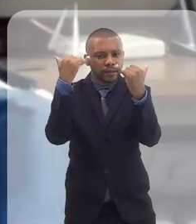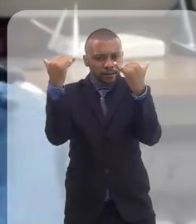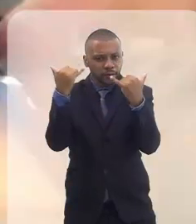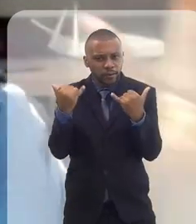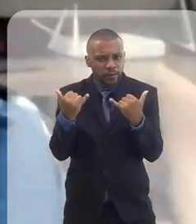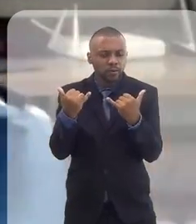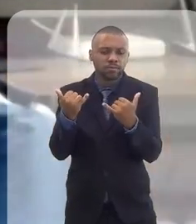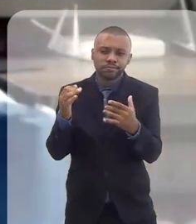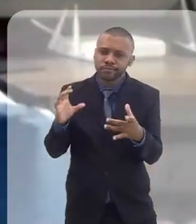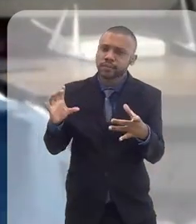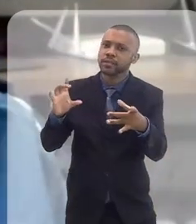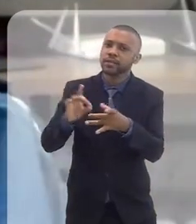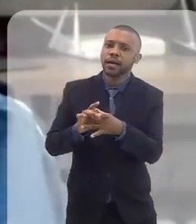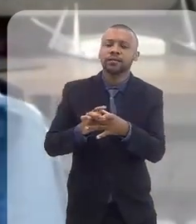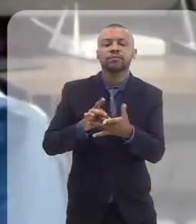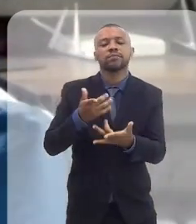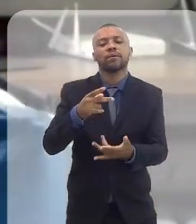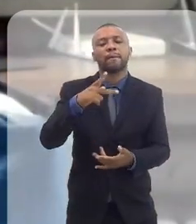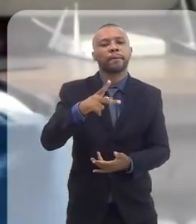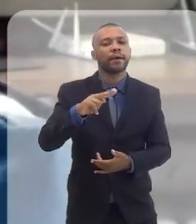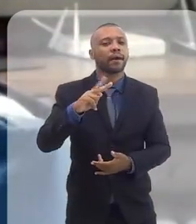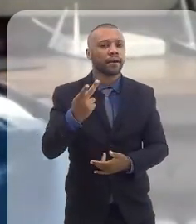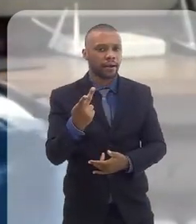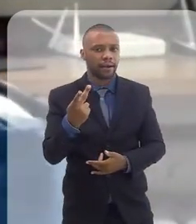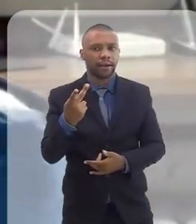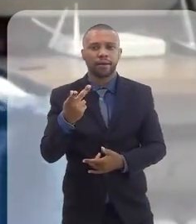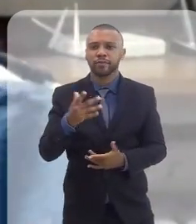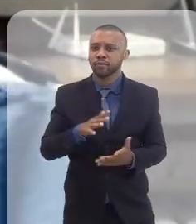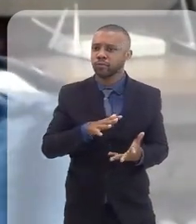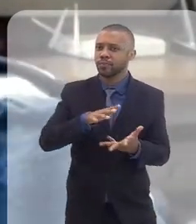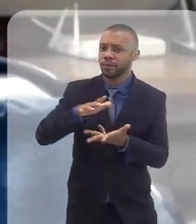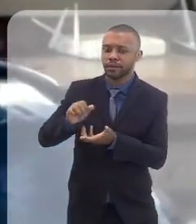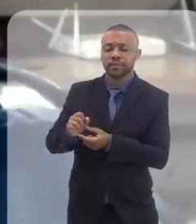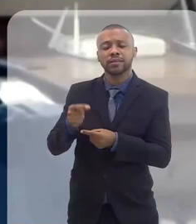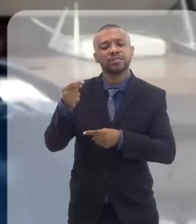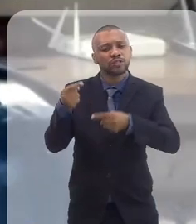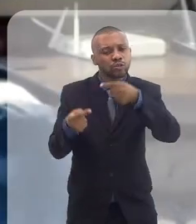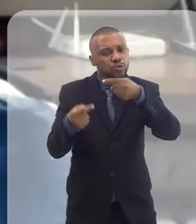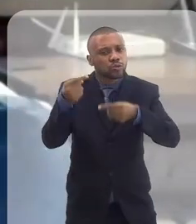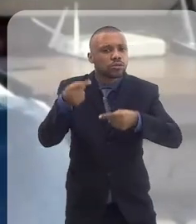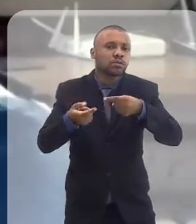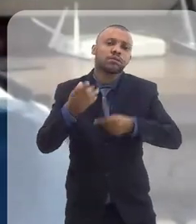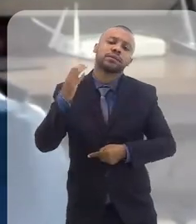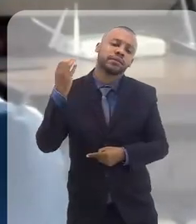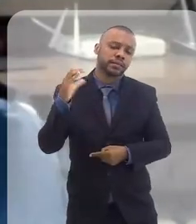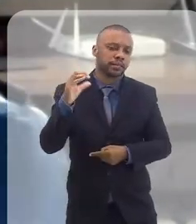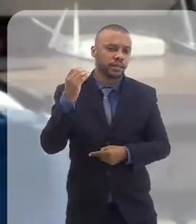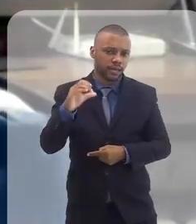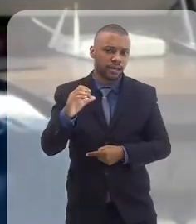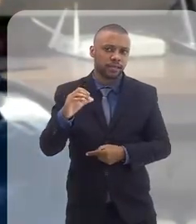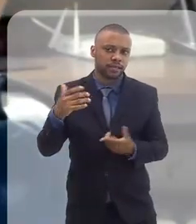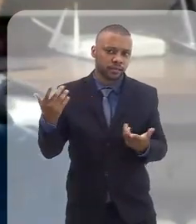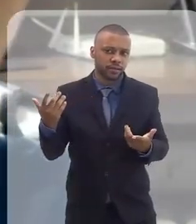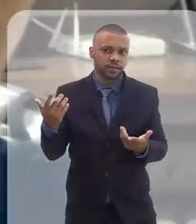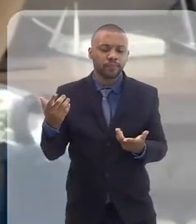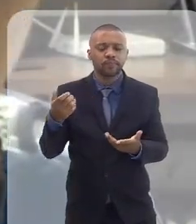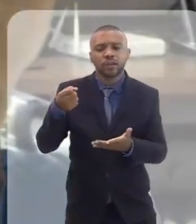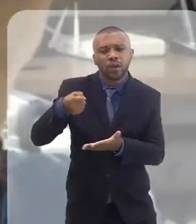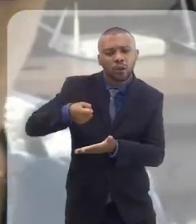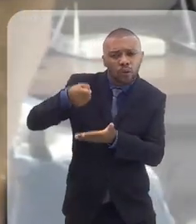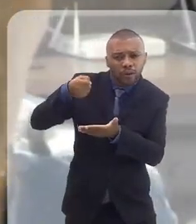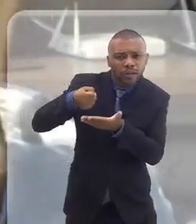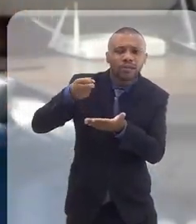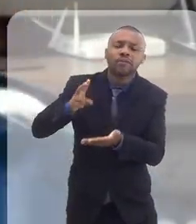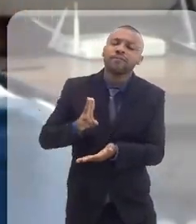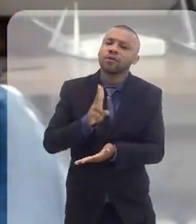colocou nesse o pH do planeta. E se discutiu ciência. E o